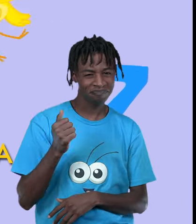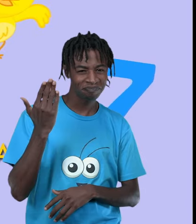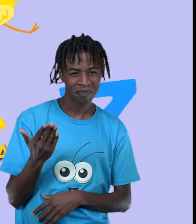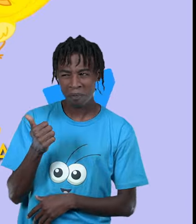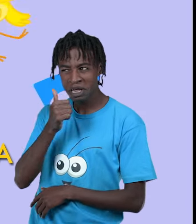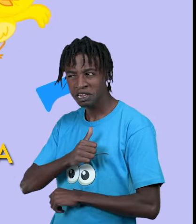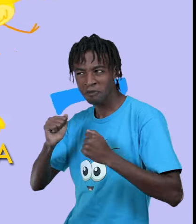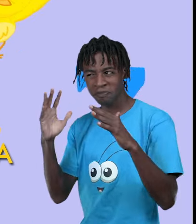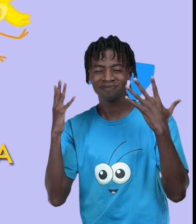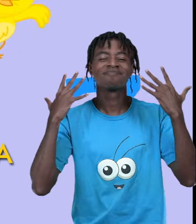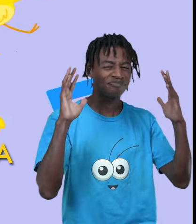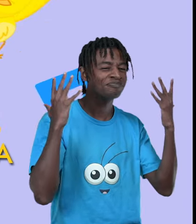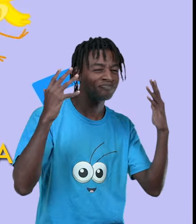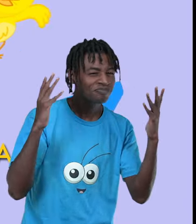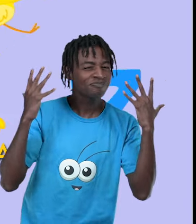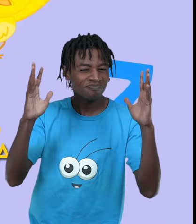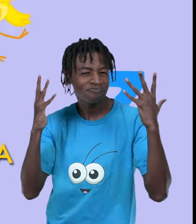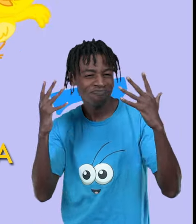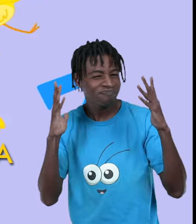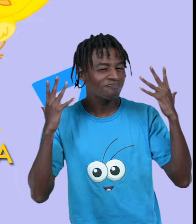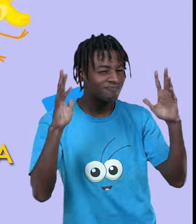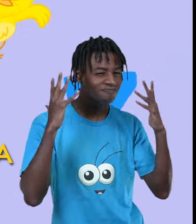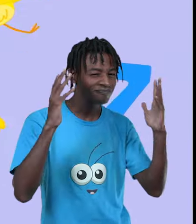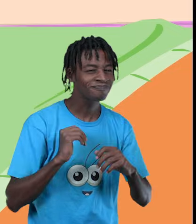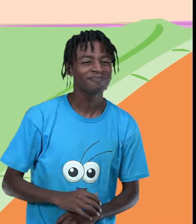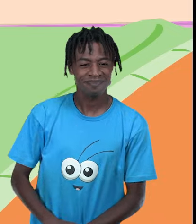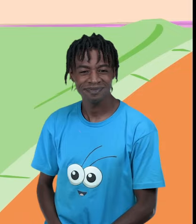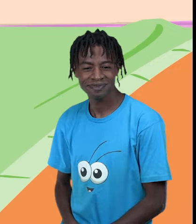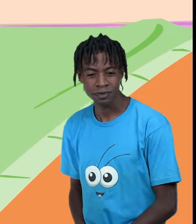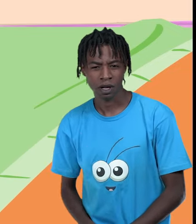Ana, viva Mariana, viva Mariana